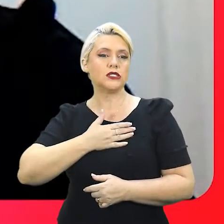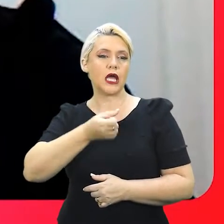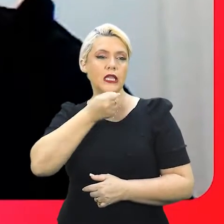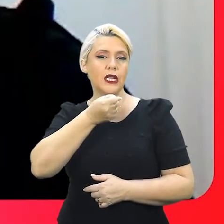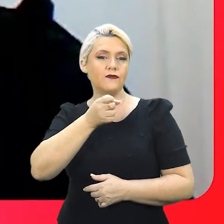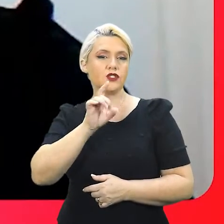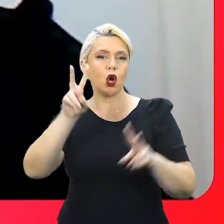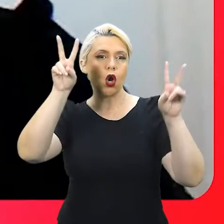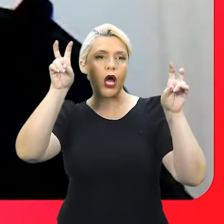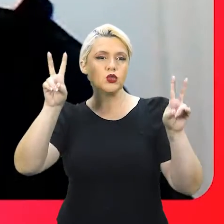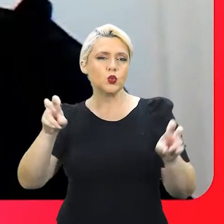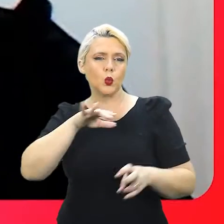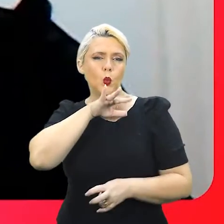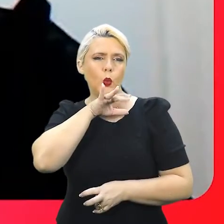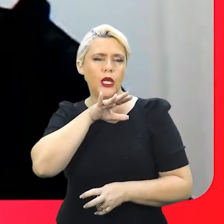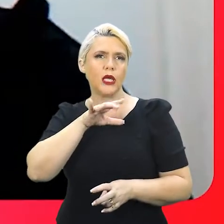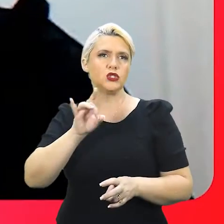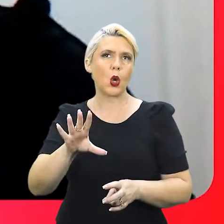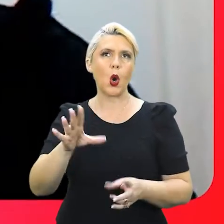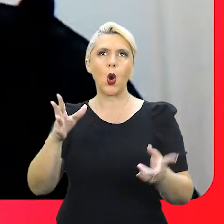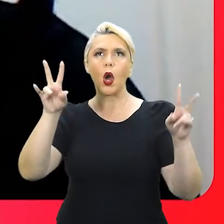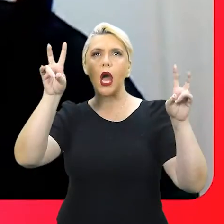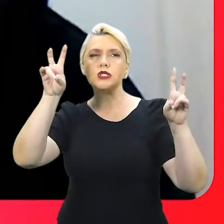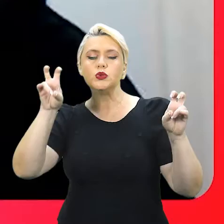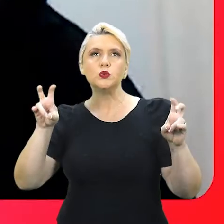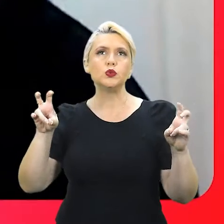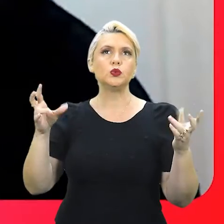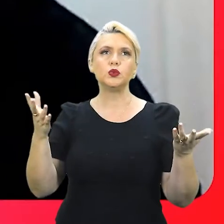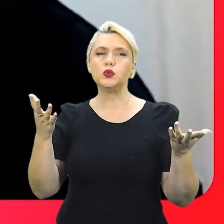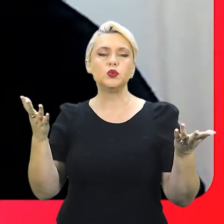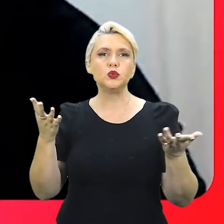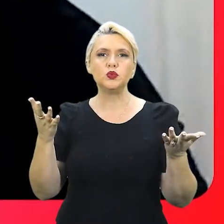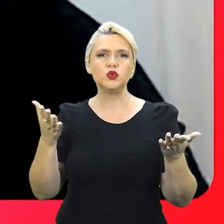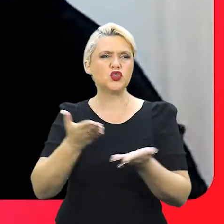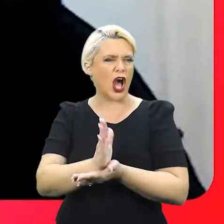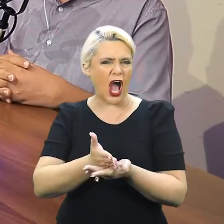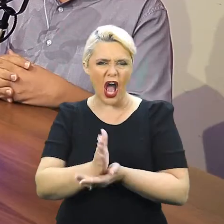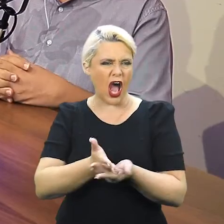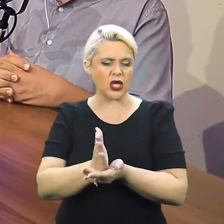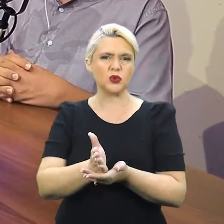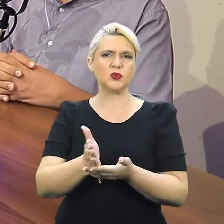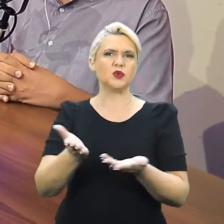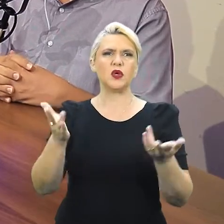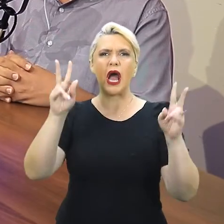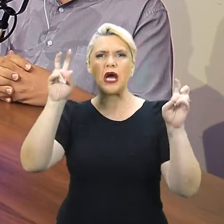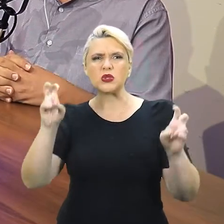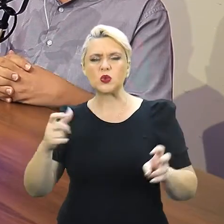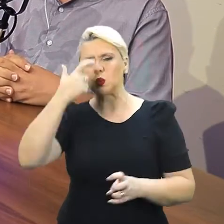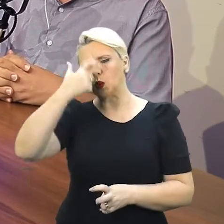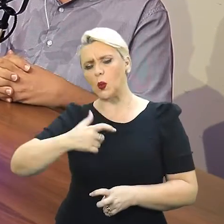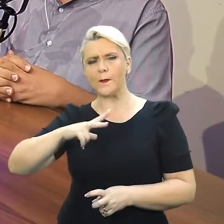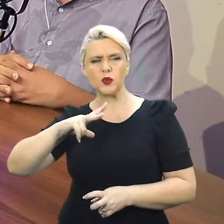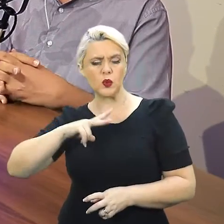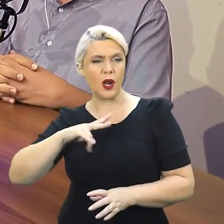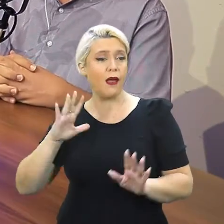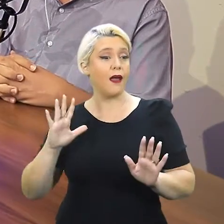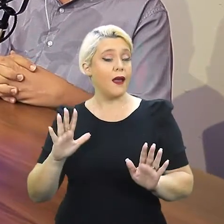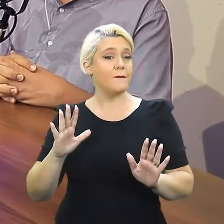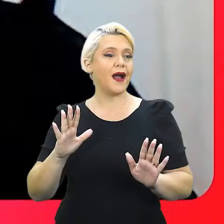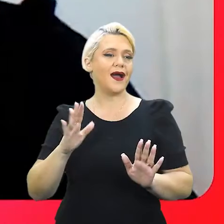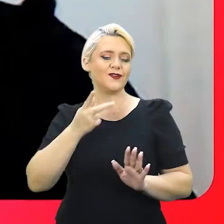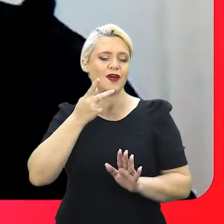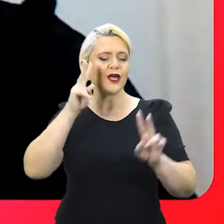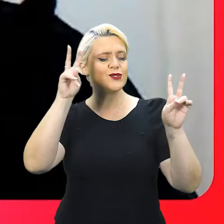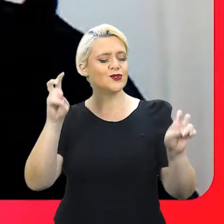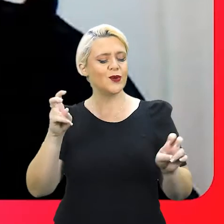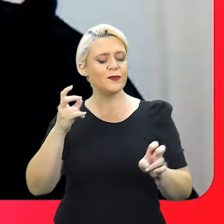só para assunto ruim, só para assunto chato, assunto pessoal. E falar da